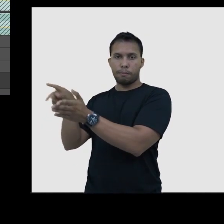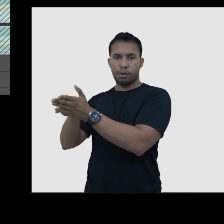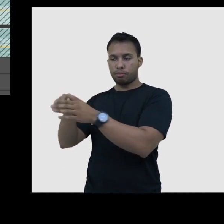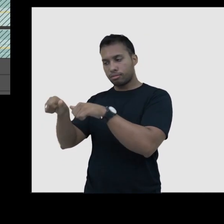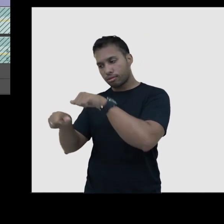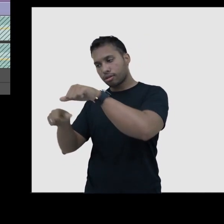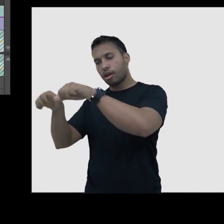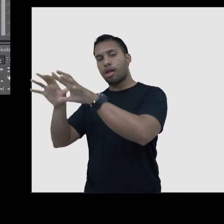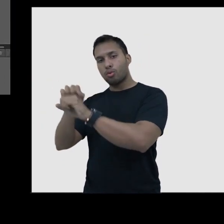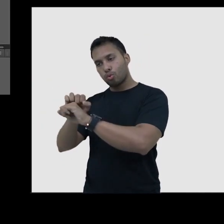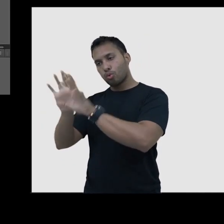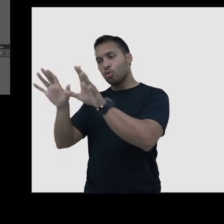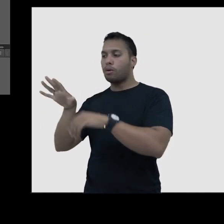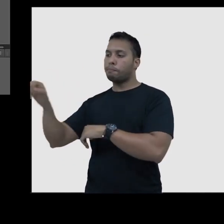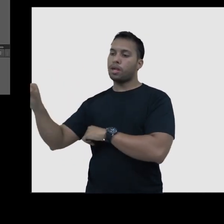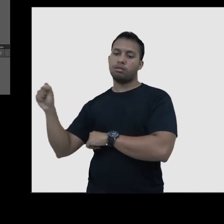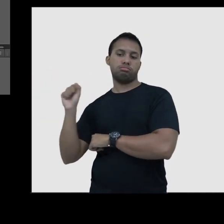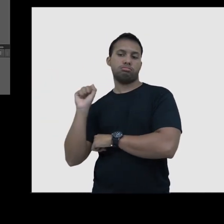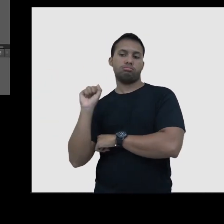novamente pegar o Deep to Black